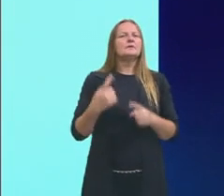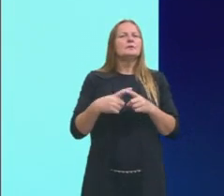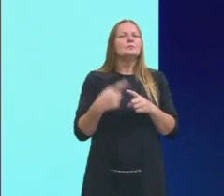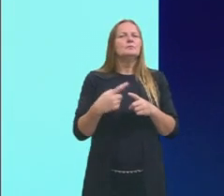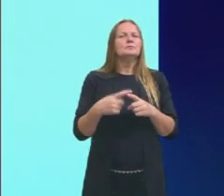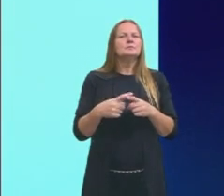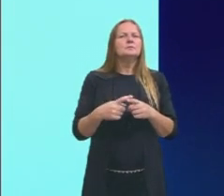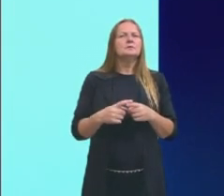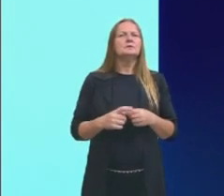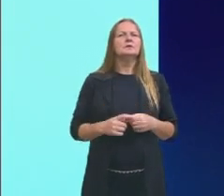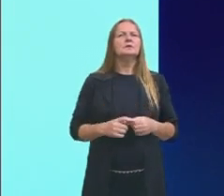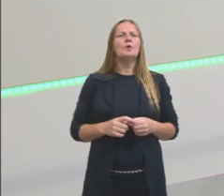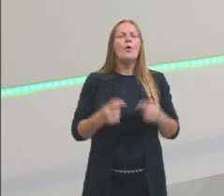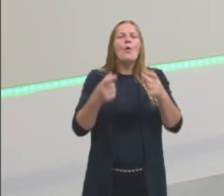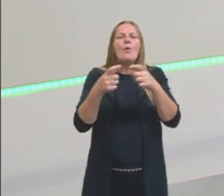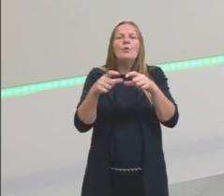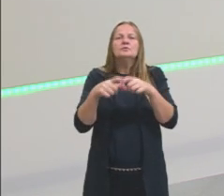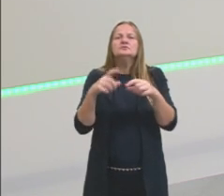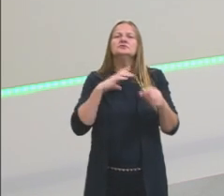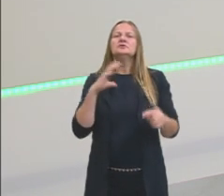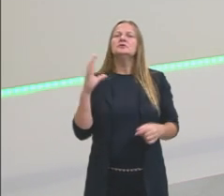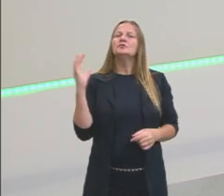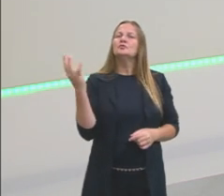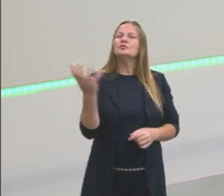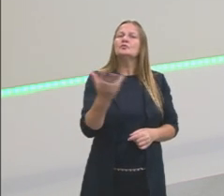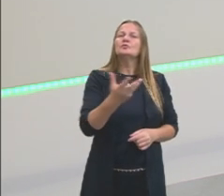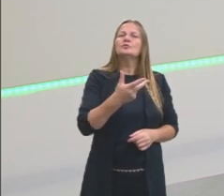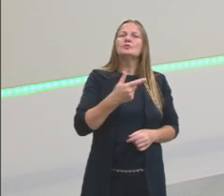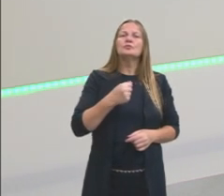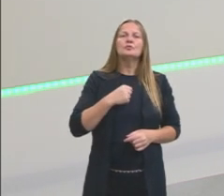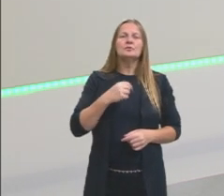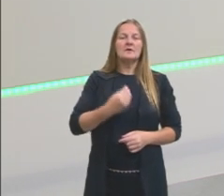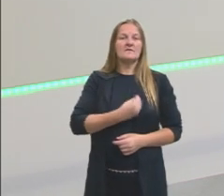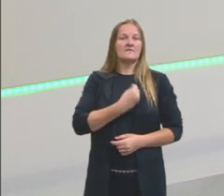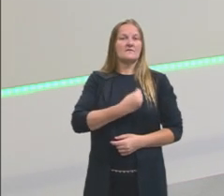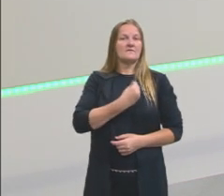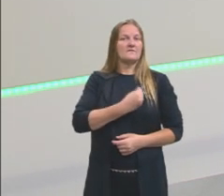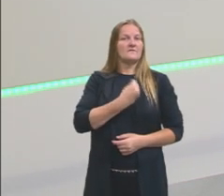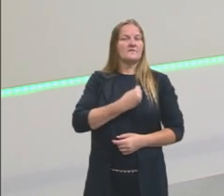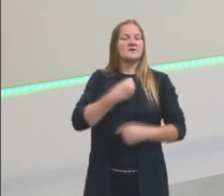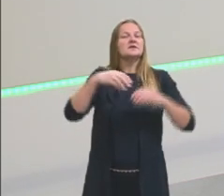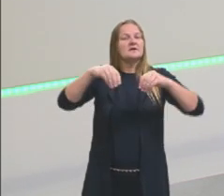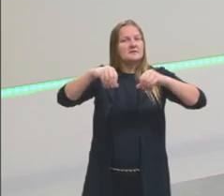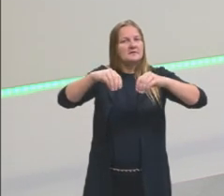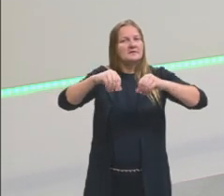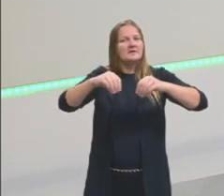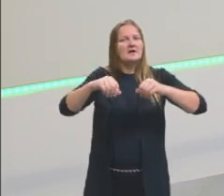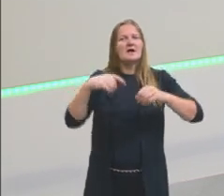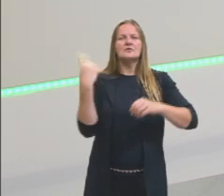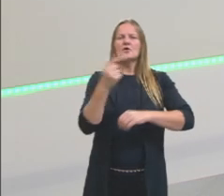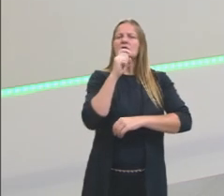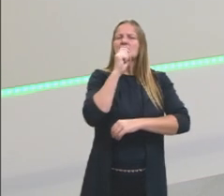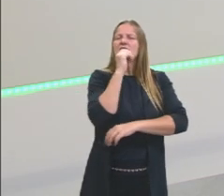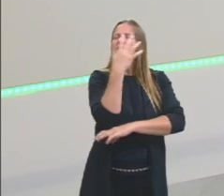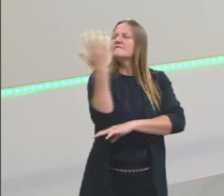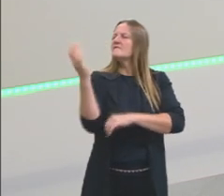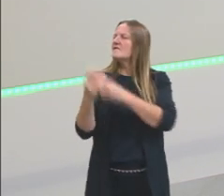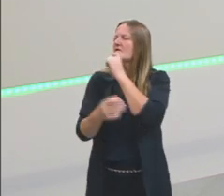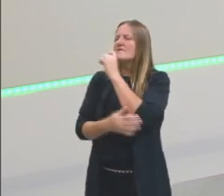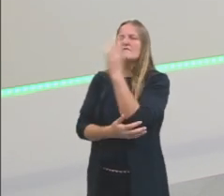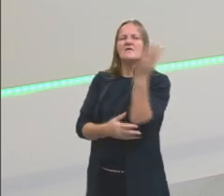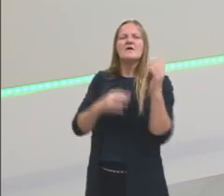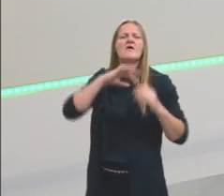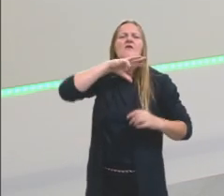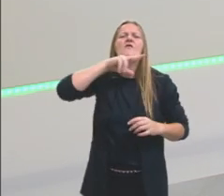justamente é aonde nós vamos ter toda a vida terrestre toda essa fauna toda essa Flora né